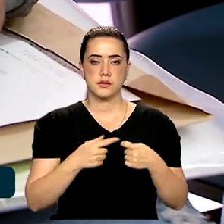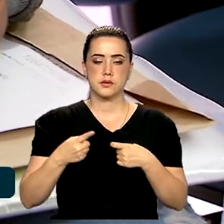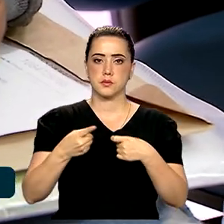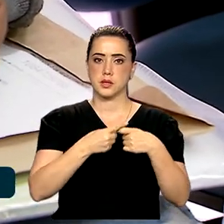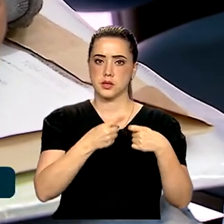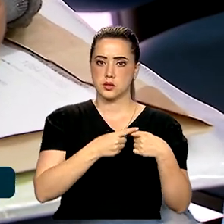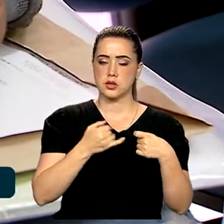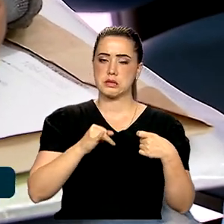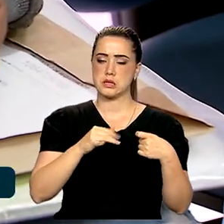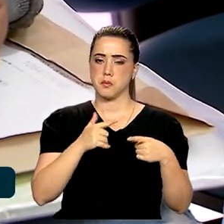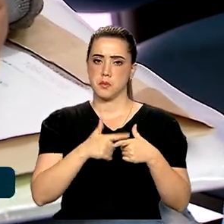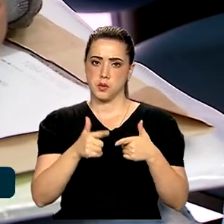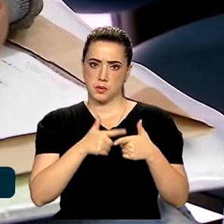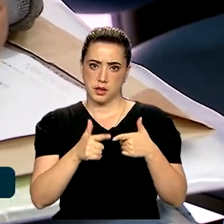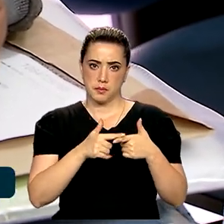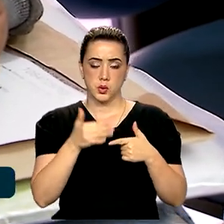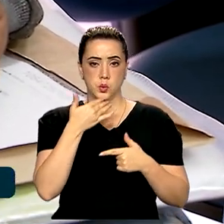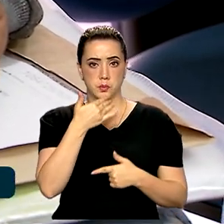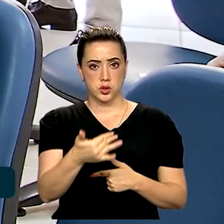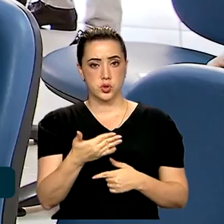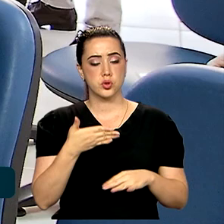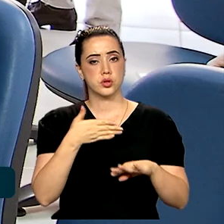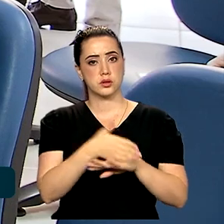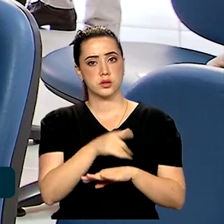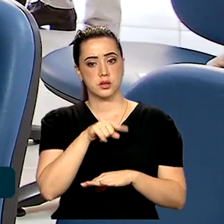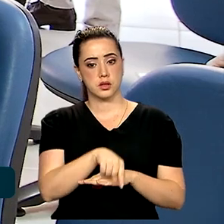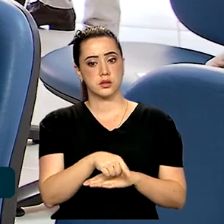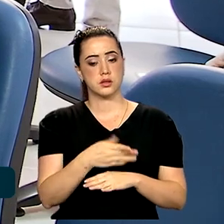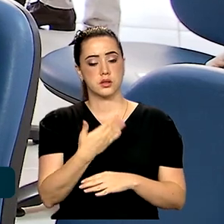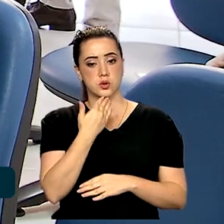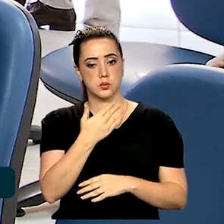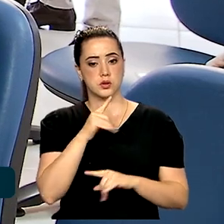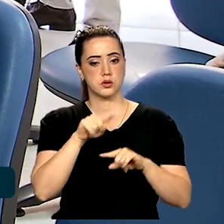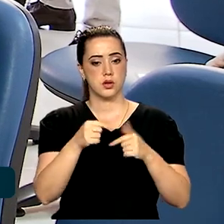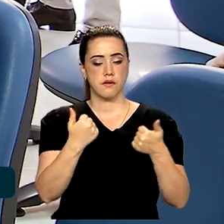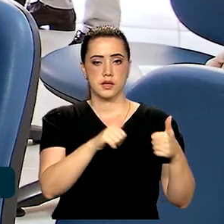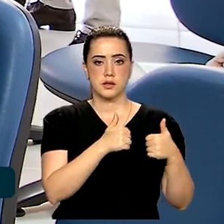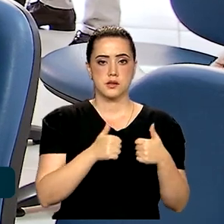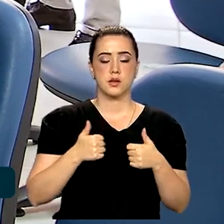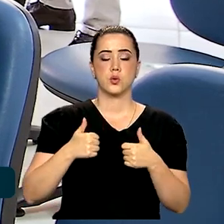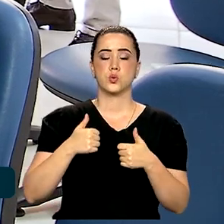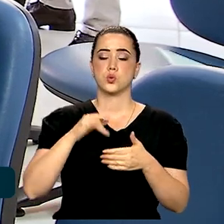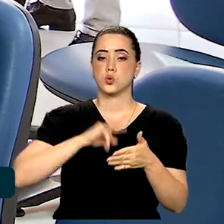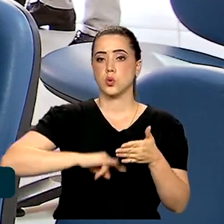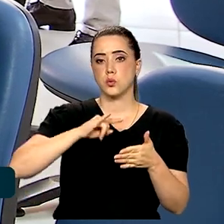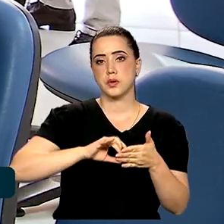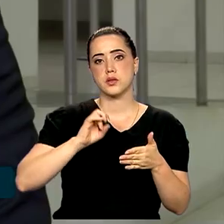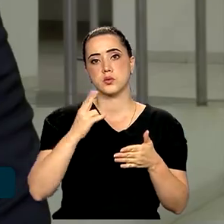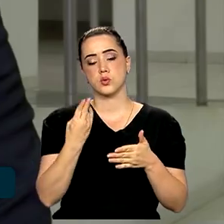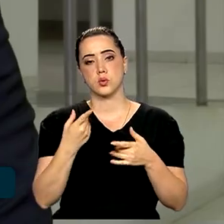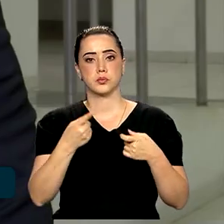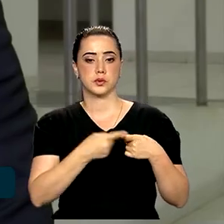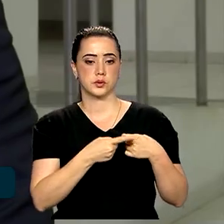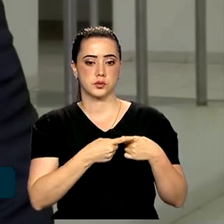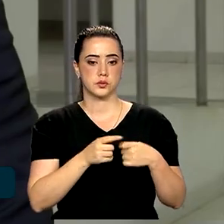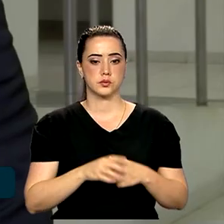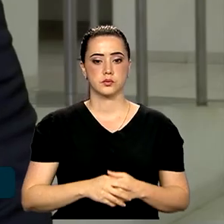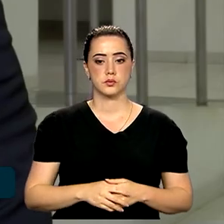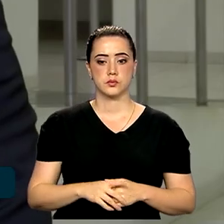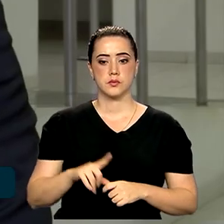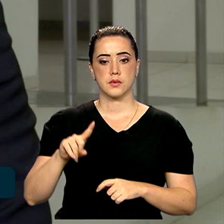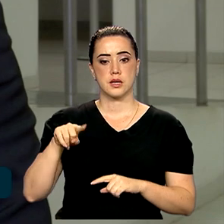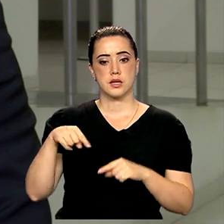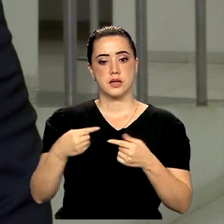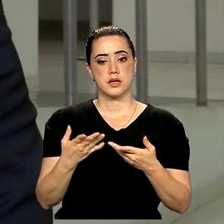há alguma pendência no pedido de benefício, seja após a análise dos documentos ou a perícia médica. Esse acerto